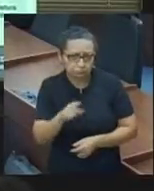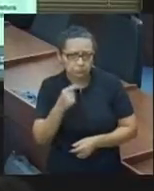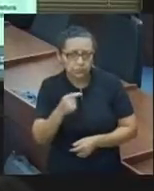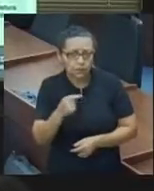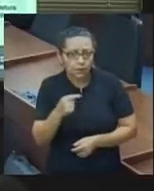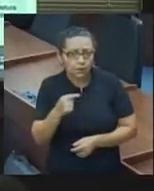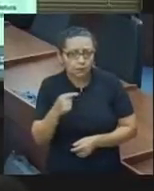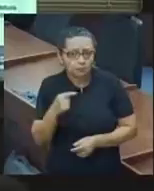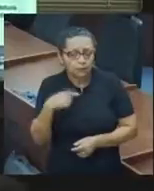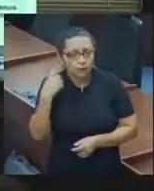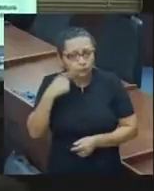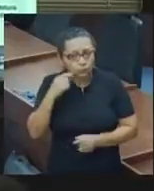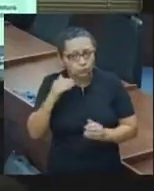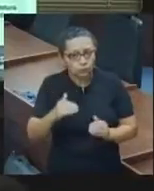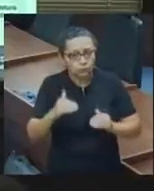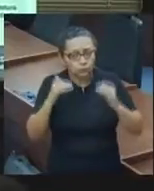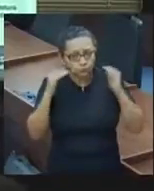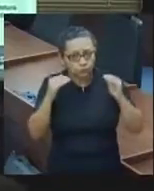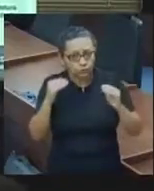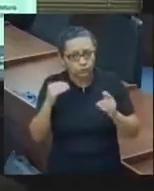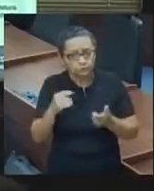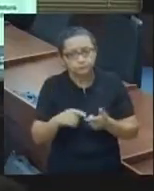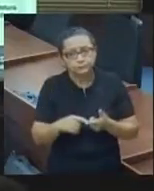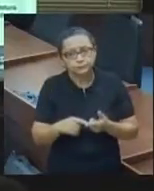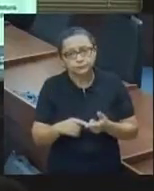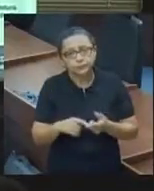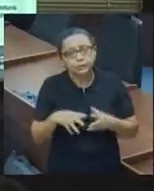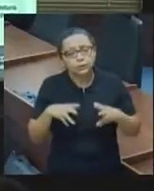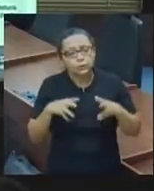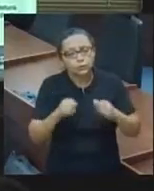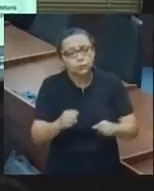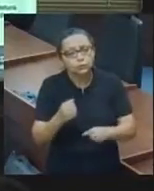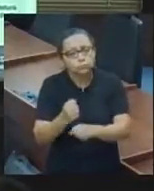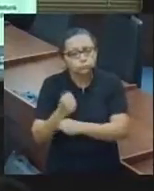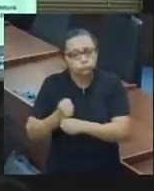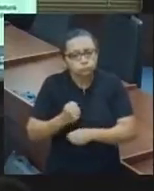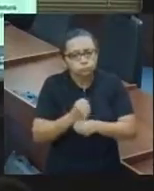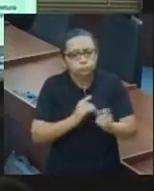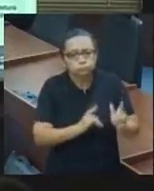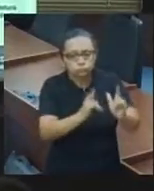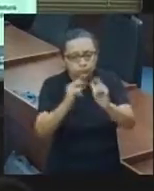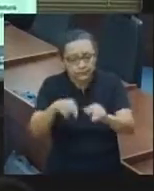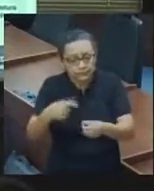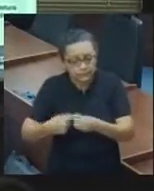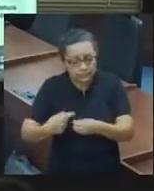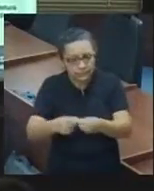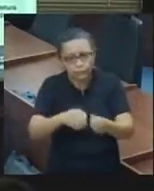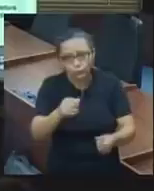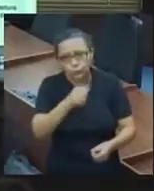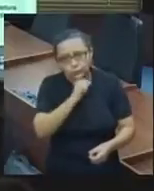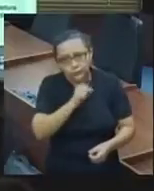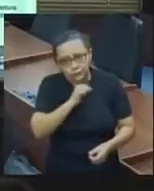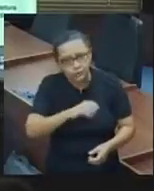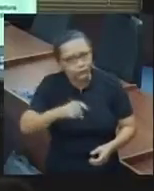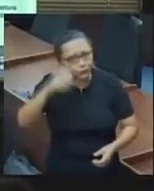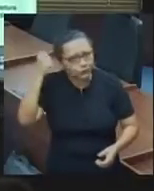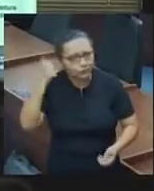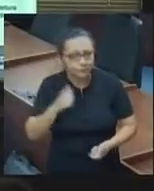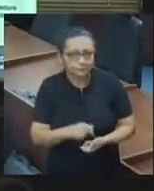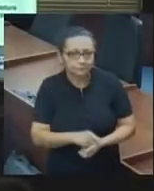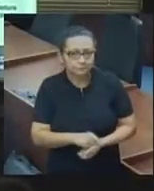um outro estado em que todas as construções da cidade eram muito antigas e é